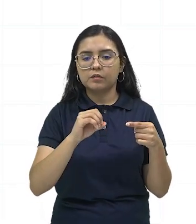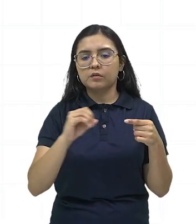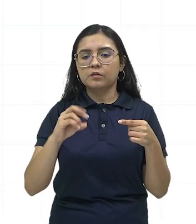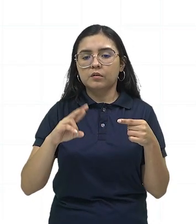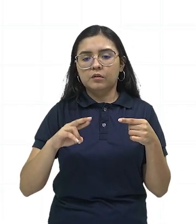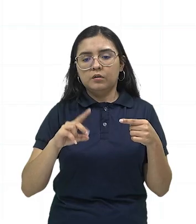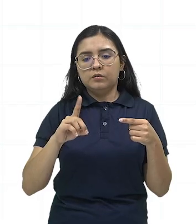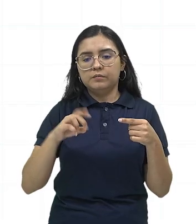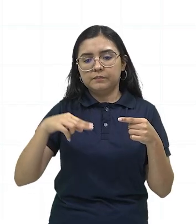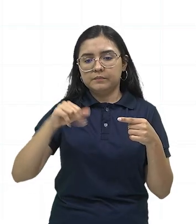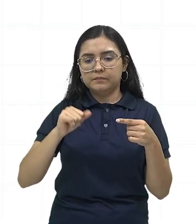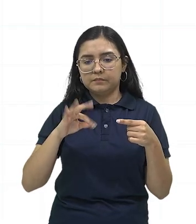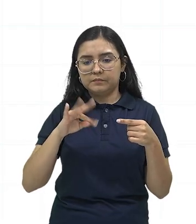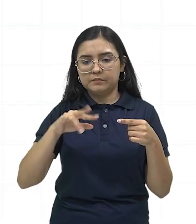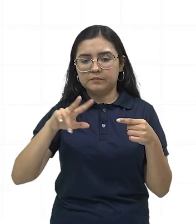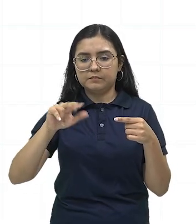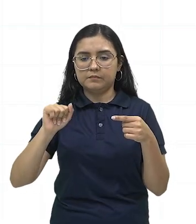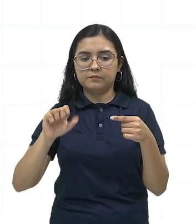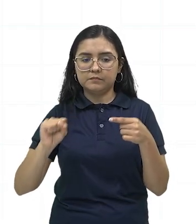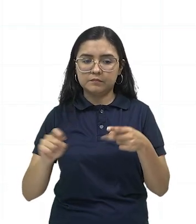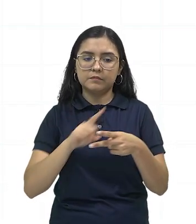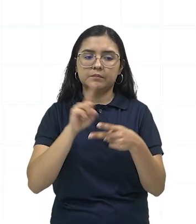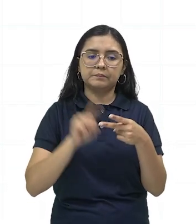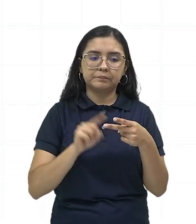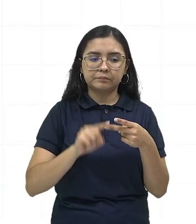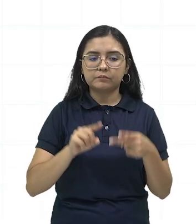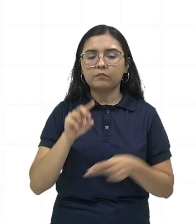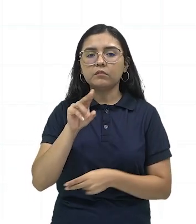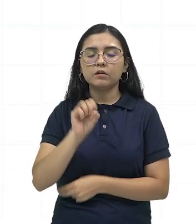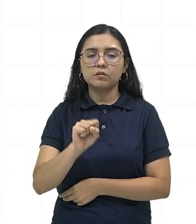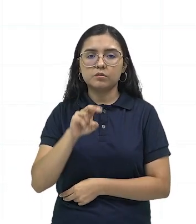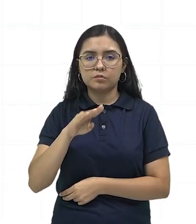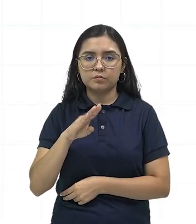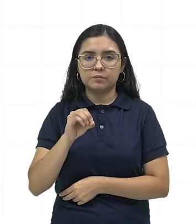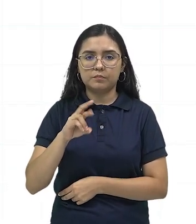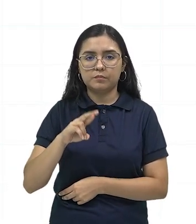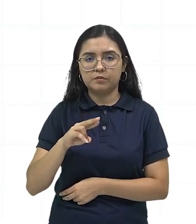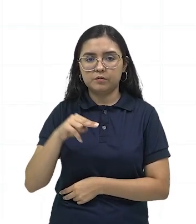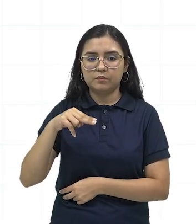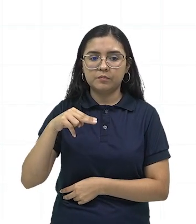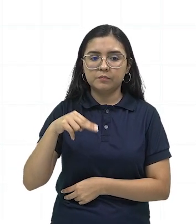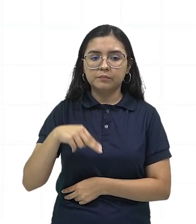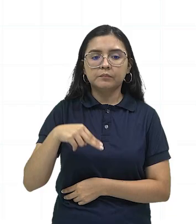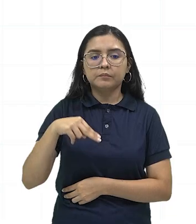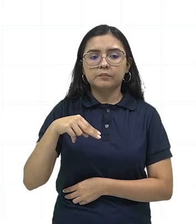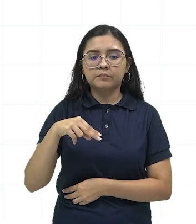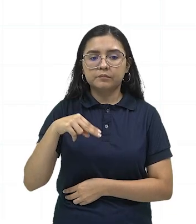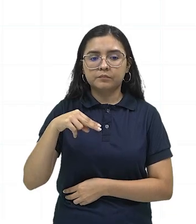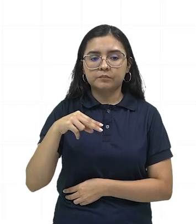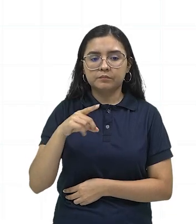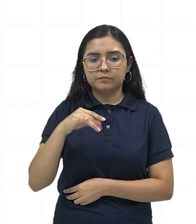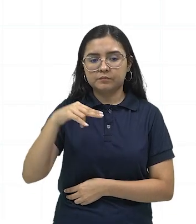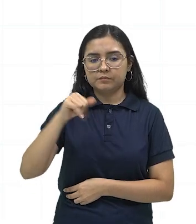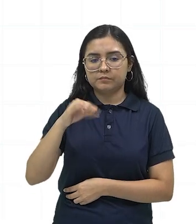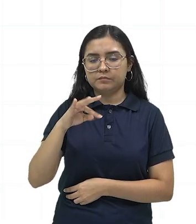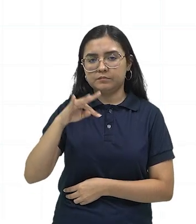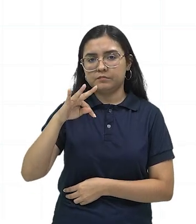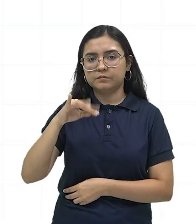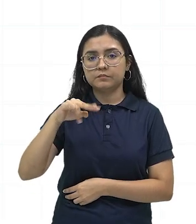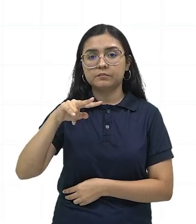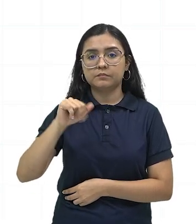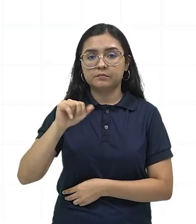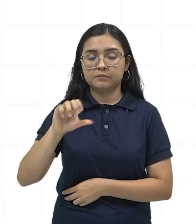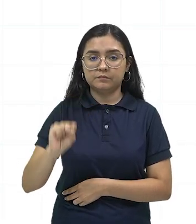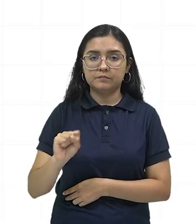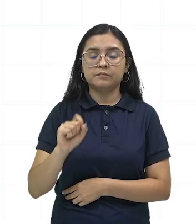subordinativas. E o que vai definir o uso de uma coordenativa ou de uma subordinativa é a relação entre essas orações.